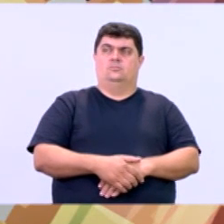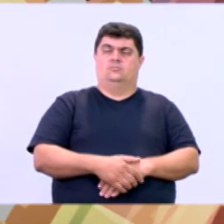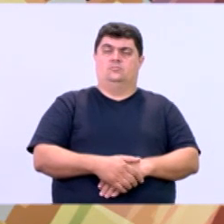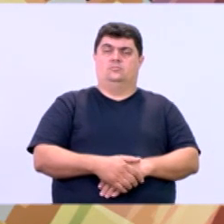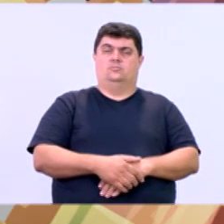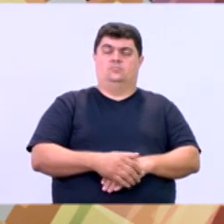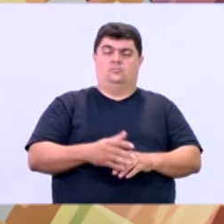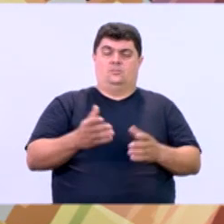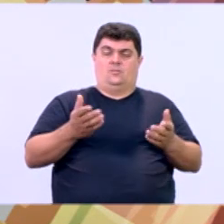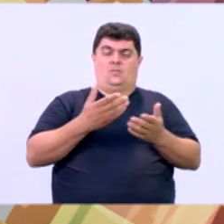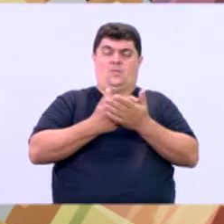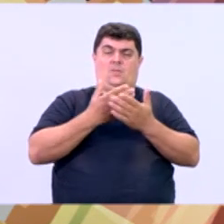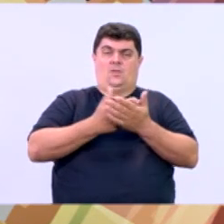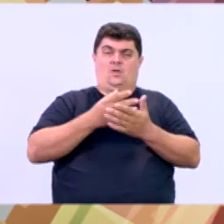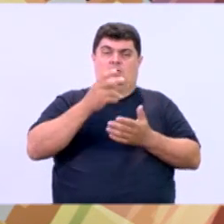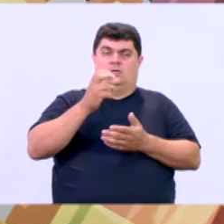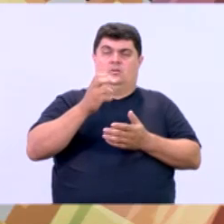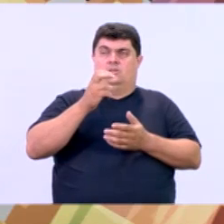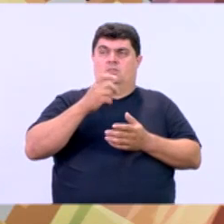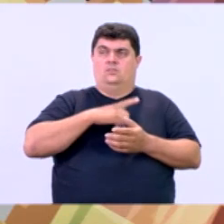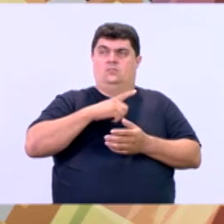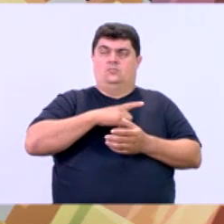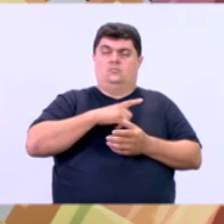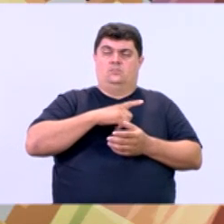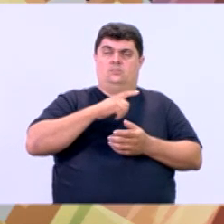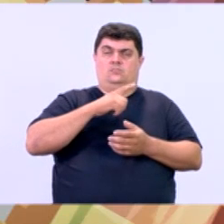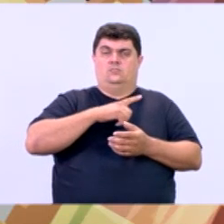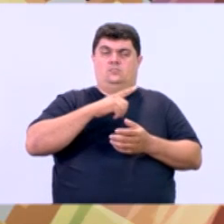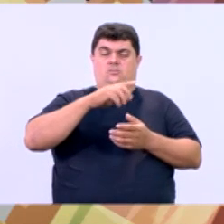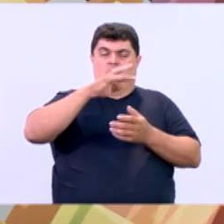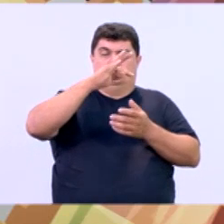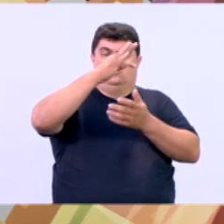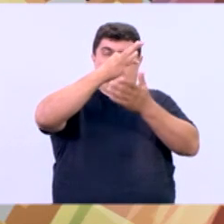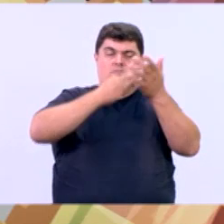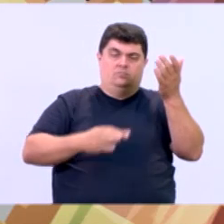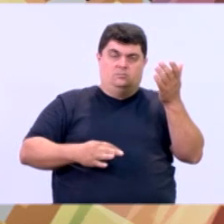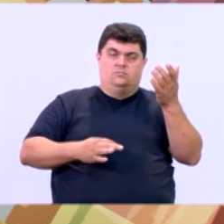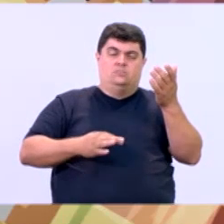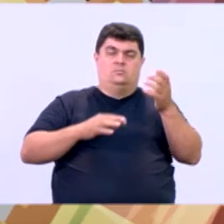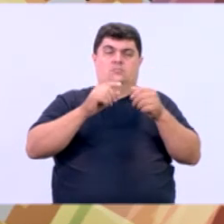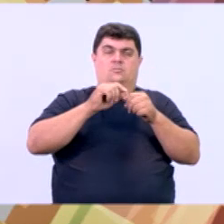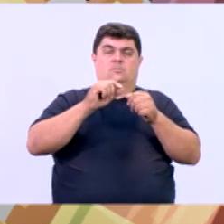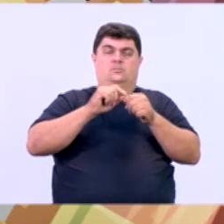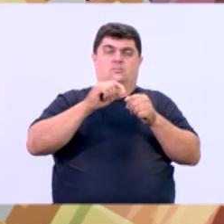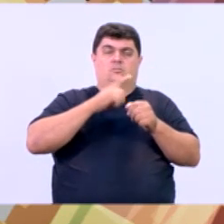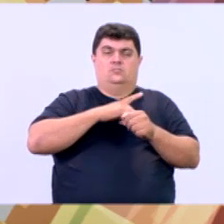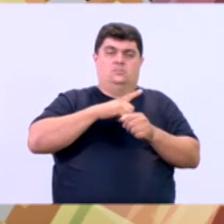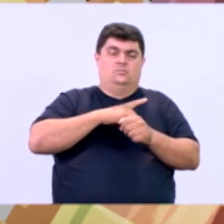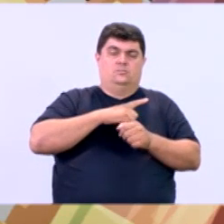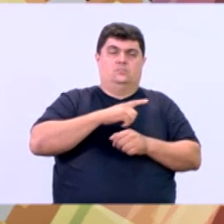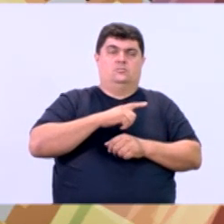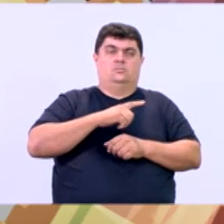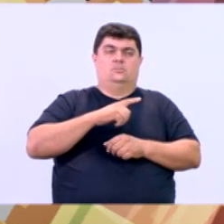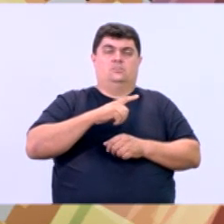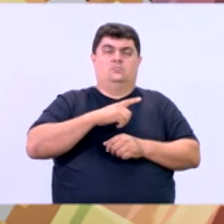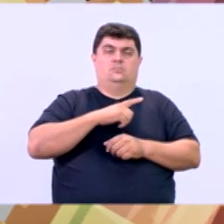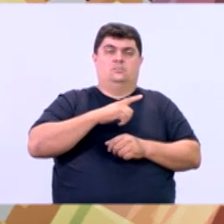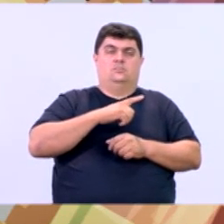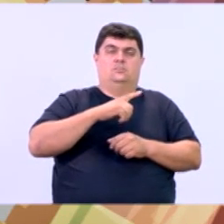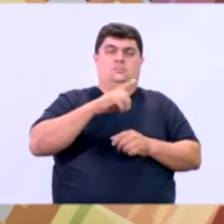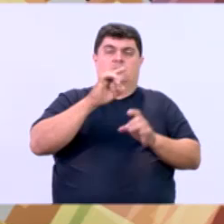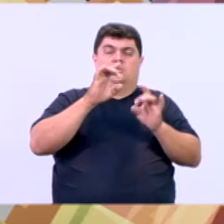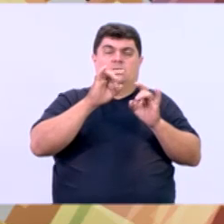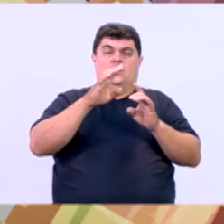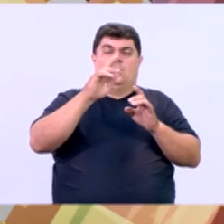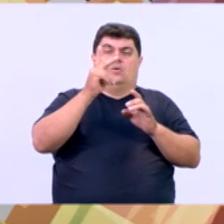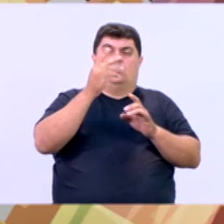Referente à nossa aula 5, tá aqui o formulário, que é aquele que nós fizemos. Olha, aqui só tem